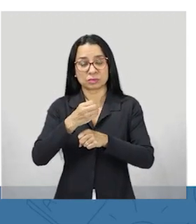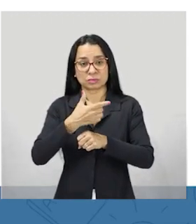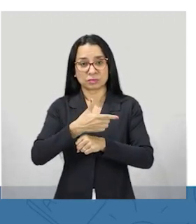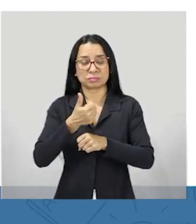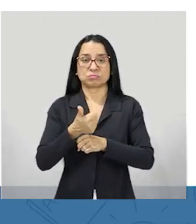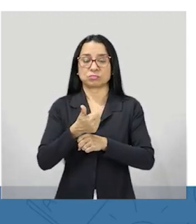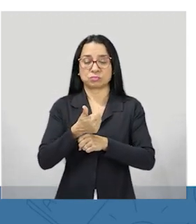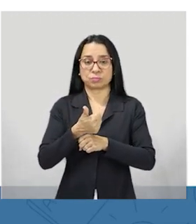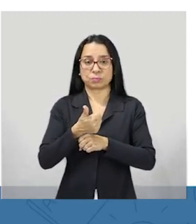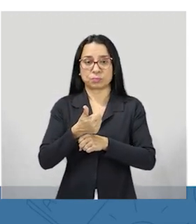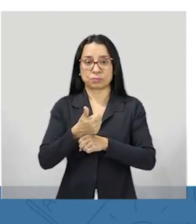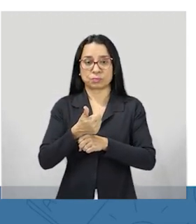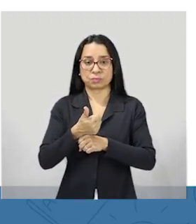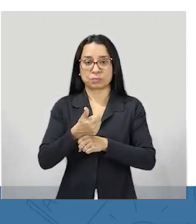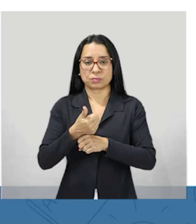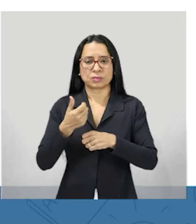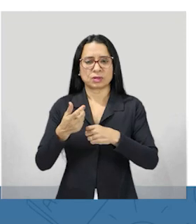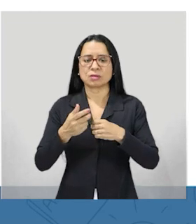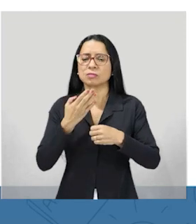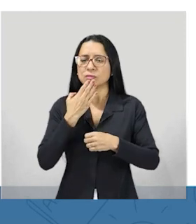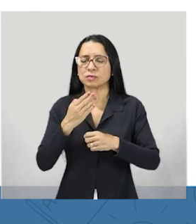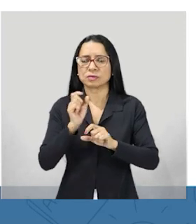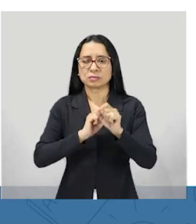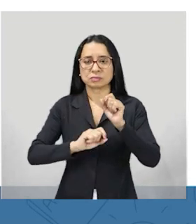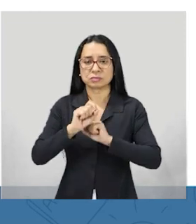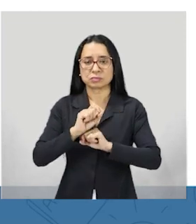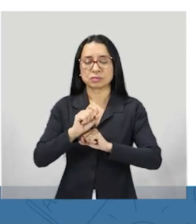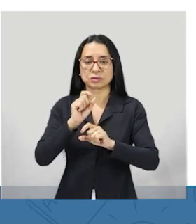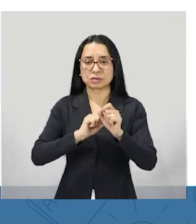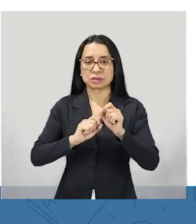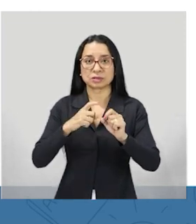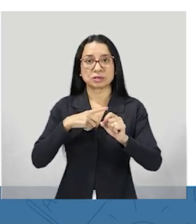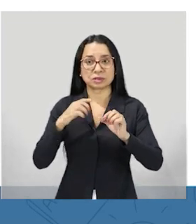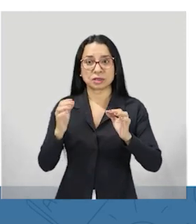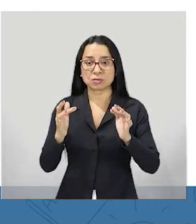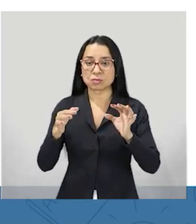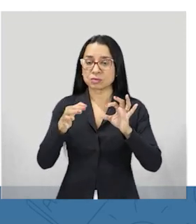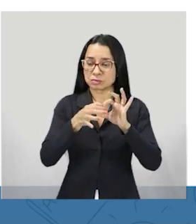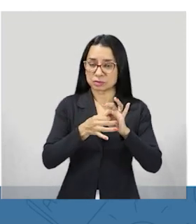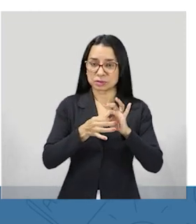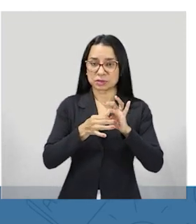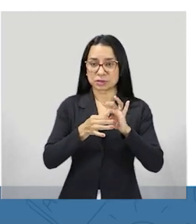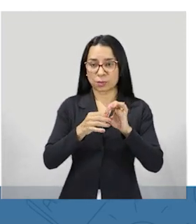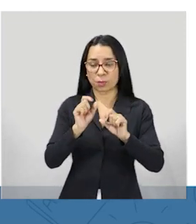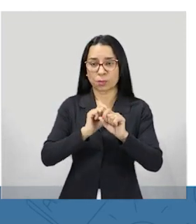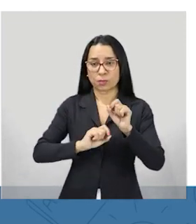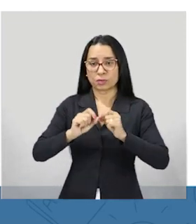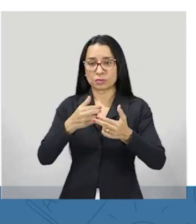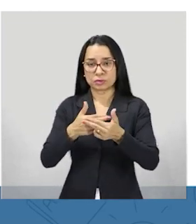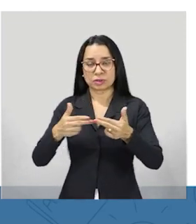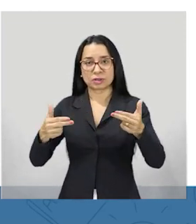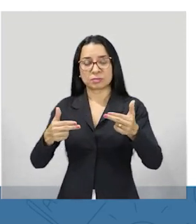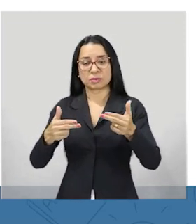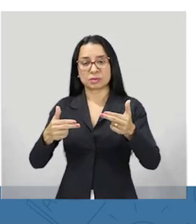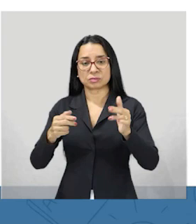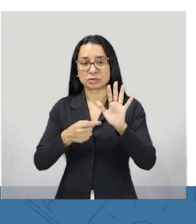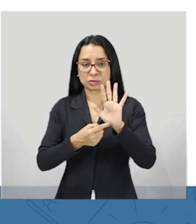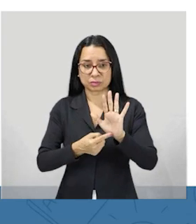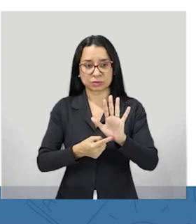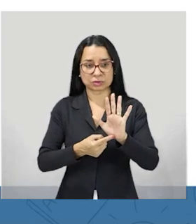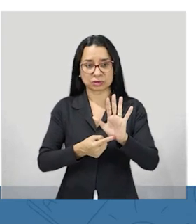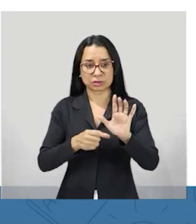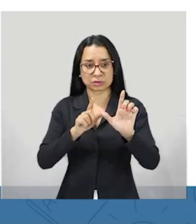recente, tá? Então ela te diz que vai existir uma associação, tá, entre estes fatores aqui que são citados, endividamento, dependência